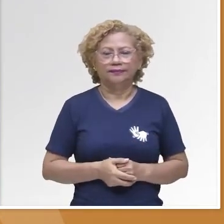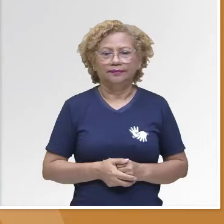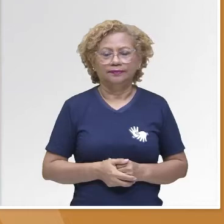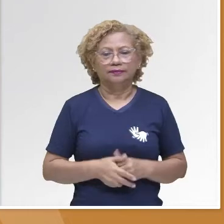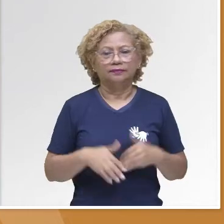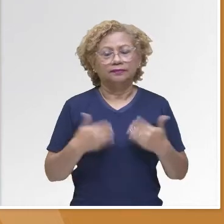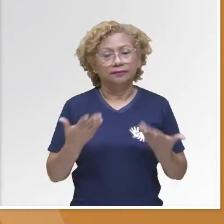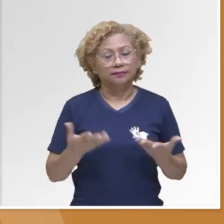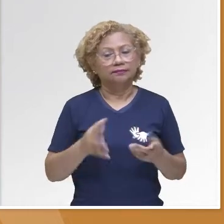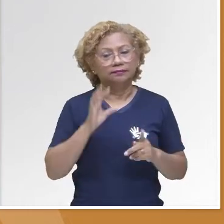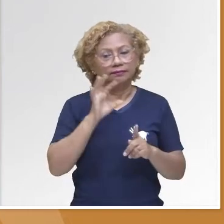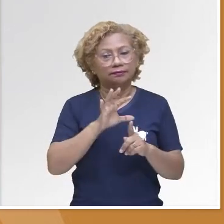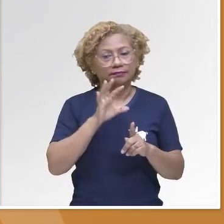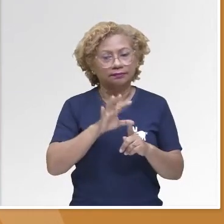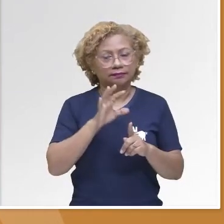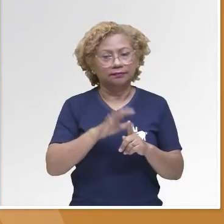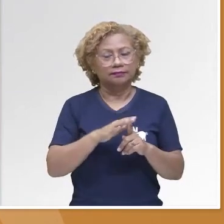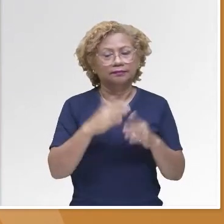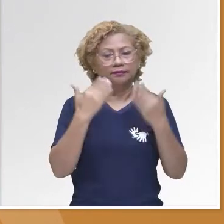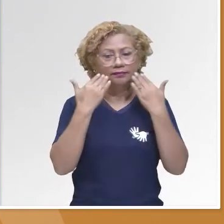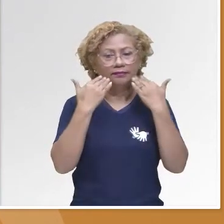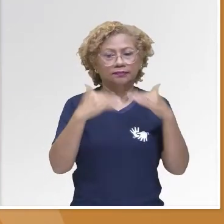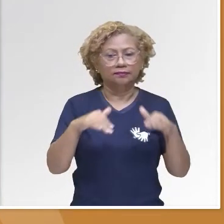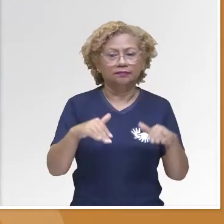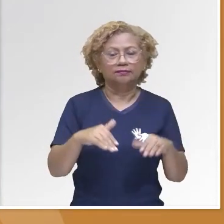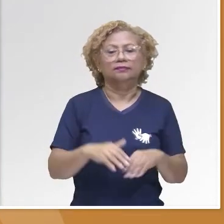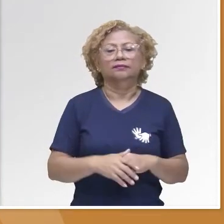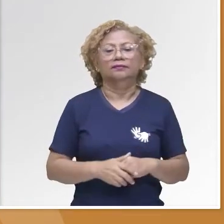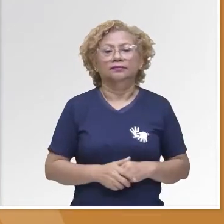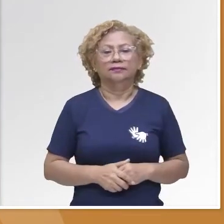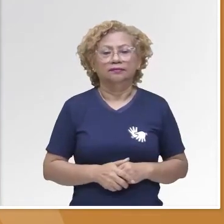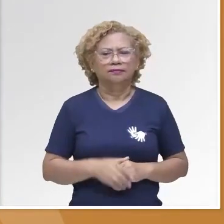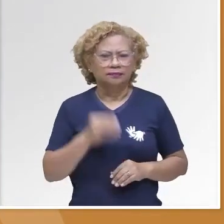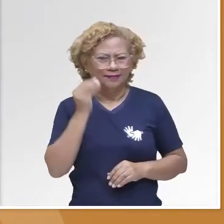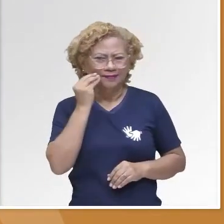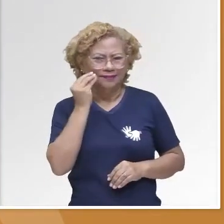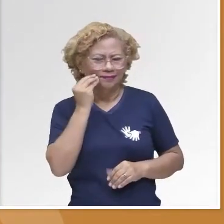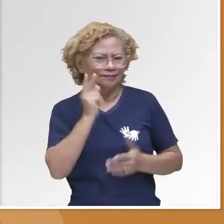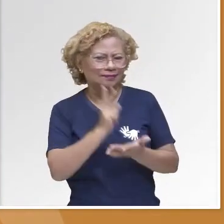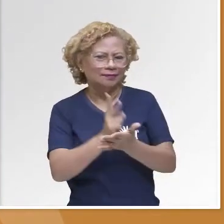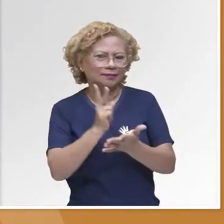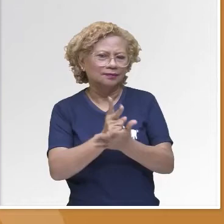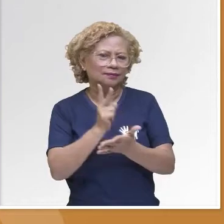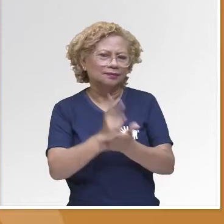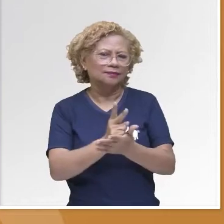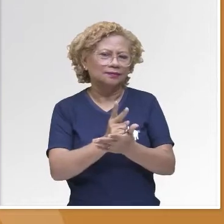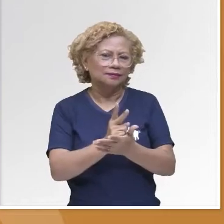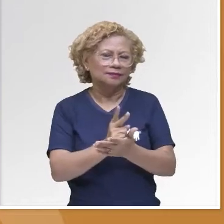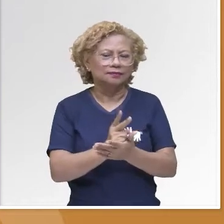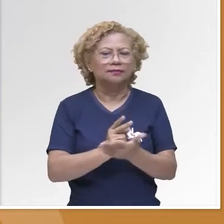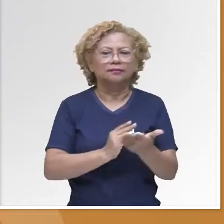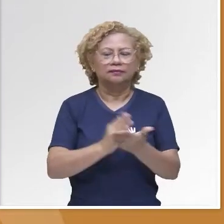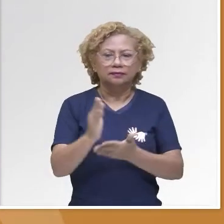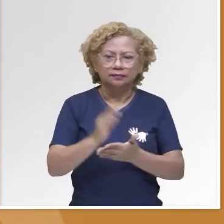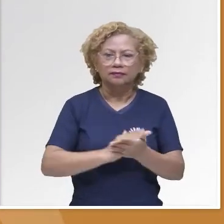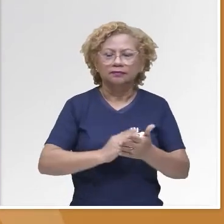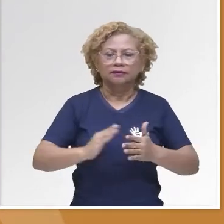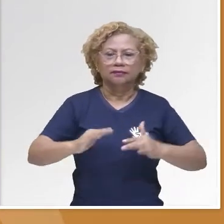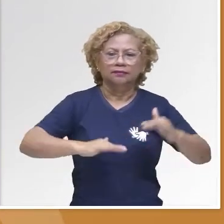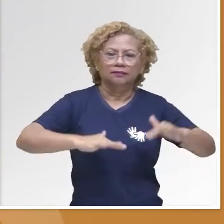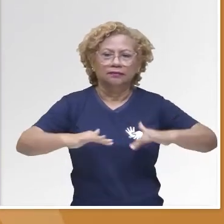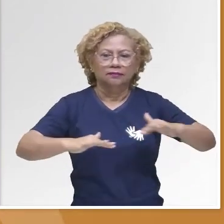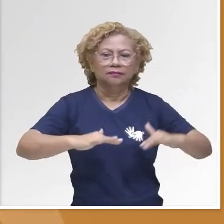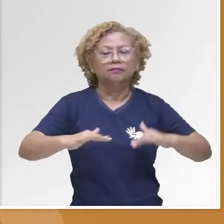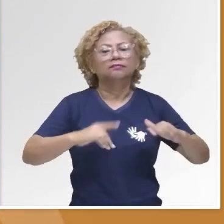influências naturais no Japão, muitas vezes a gente acompanha, né, alguns abalos sísmicos